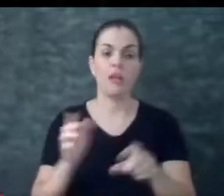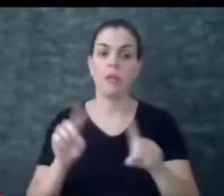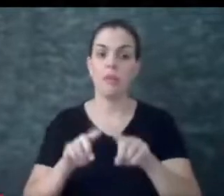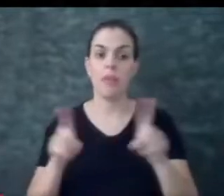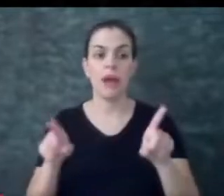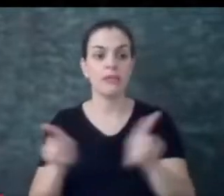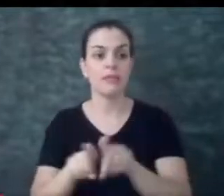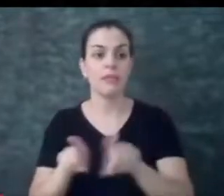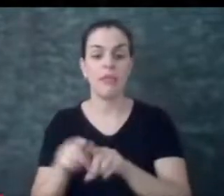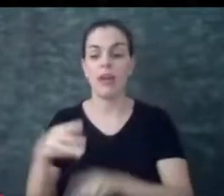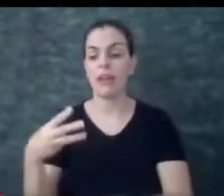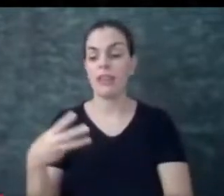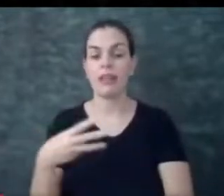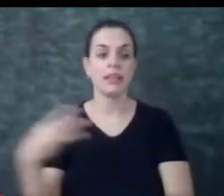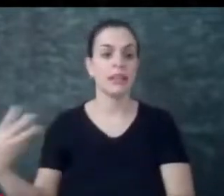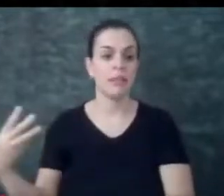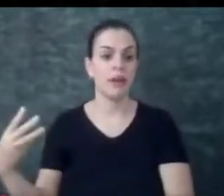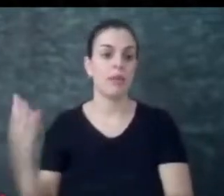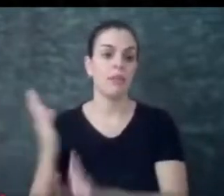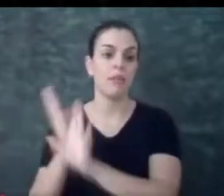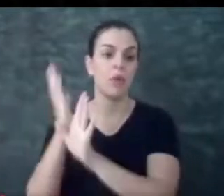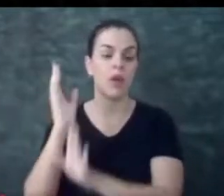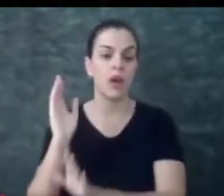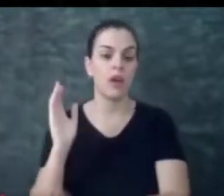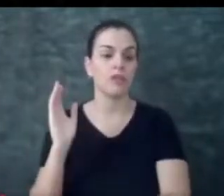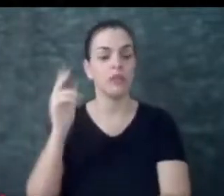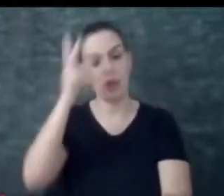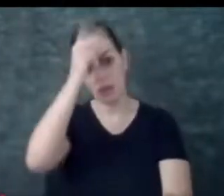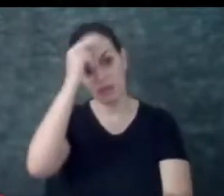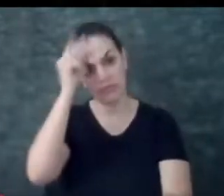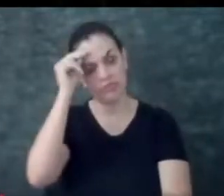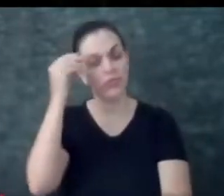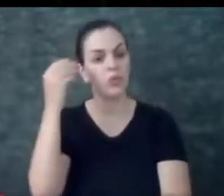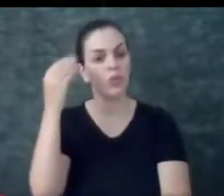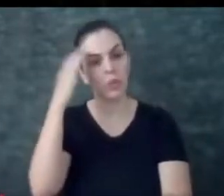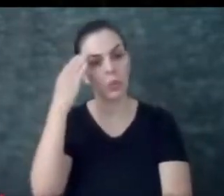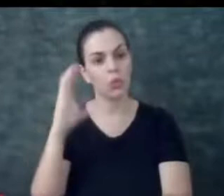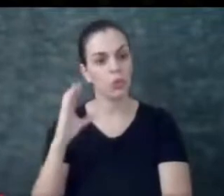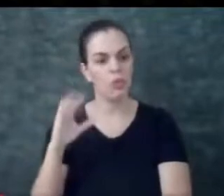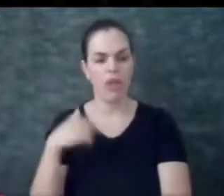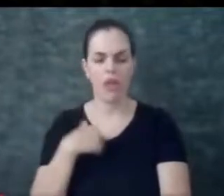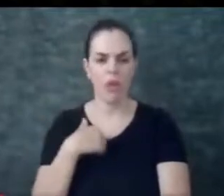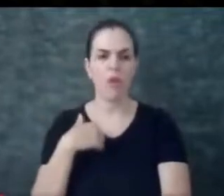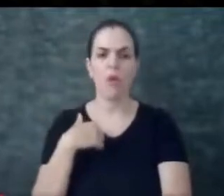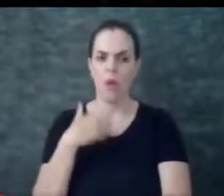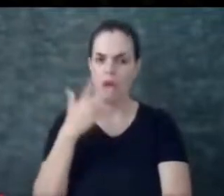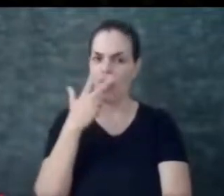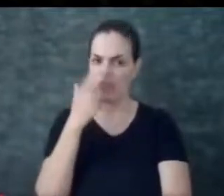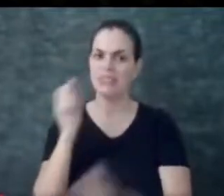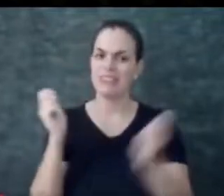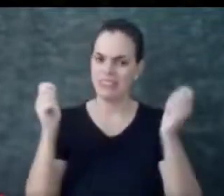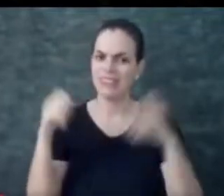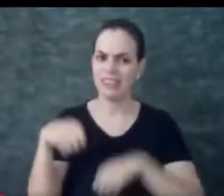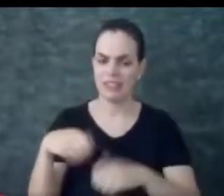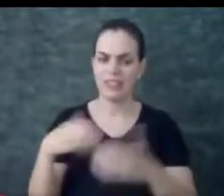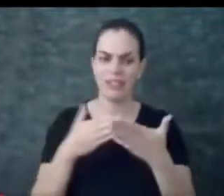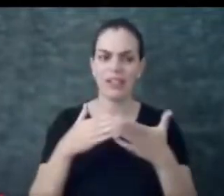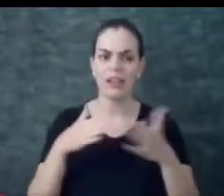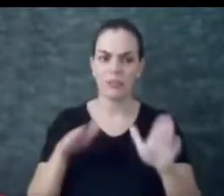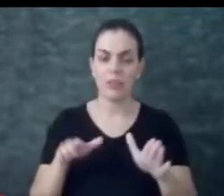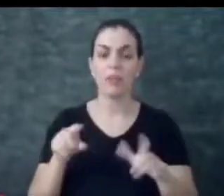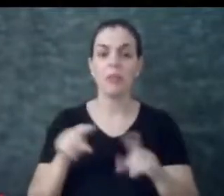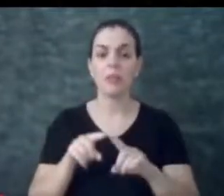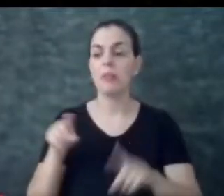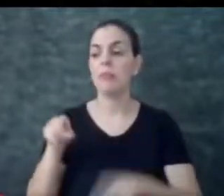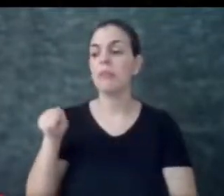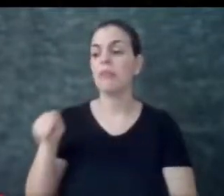Prefeitura Municipal de Curitiba Não creio que não possa ser aberta pela secretária de saúde Márcia huçulak